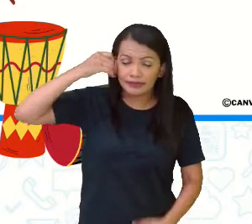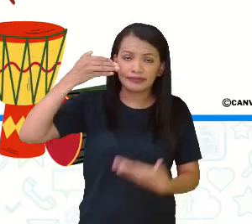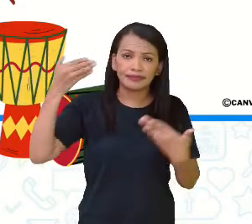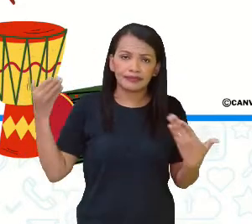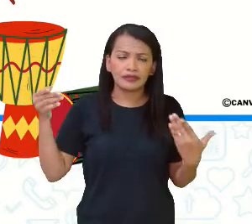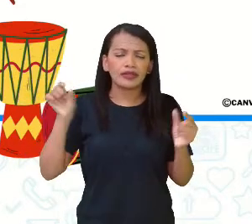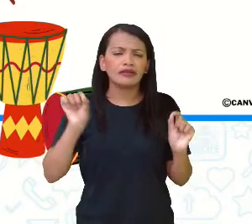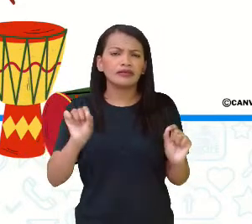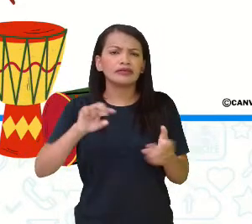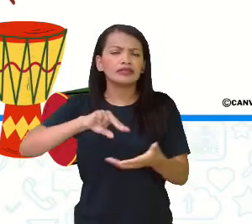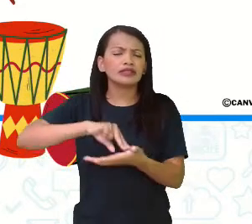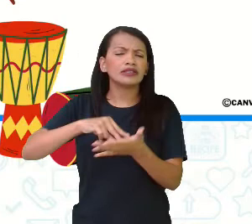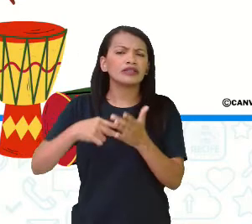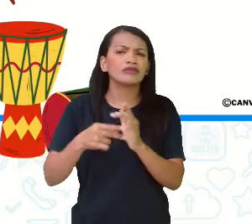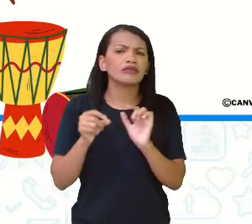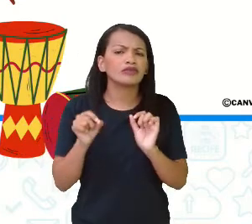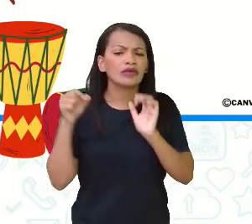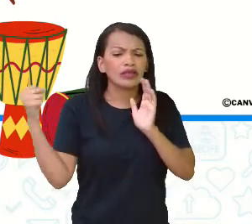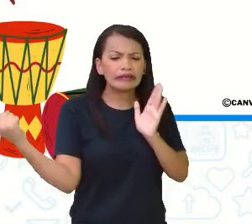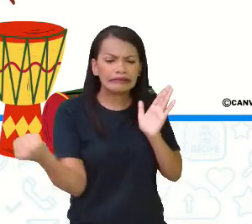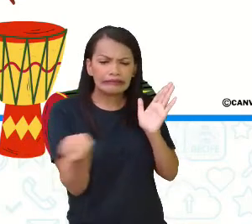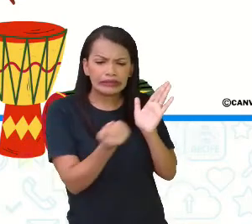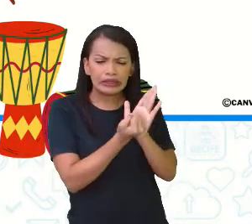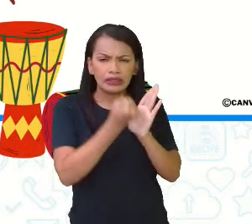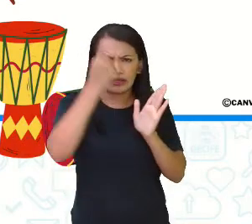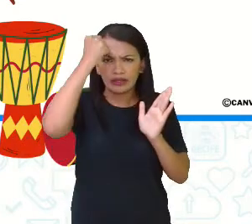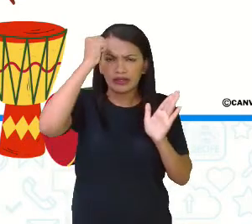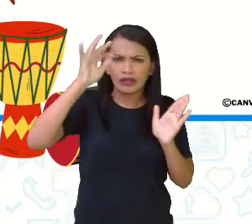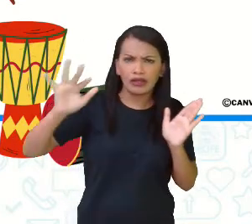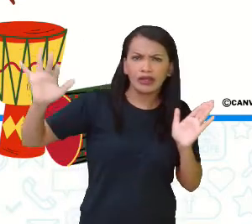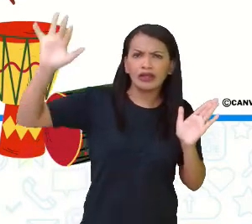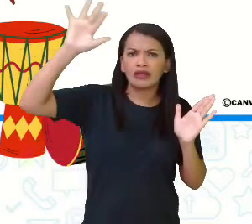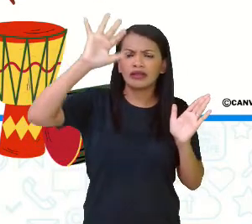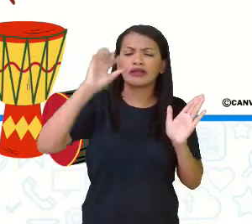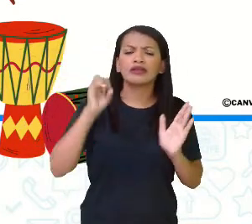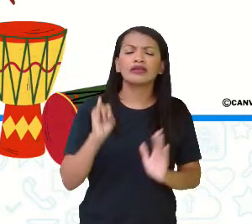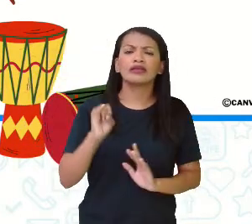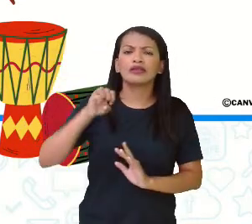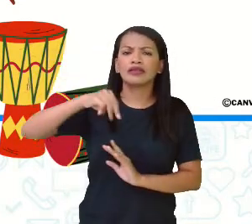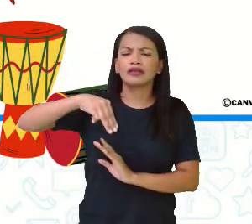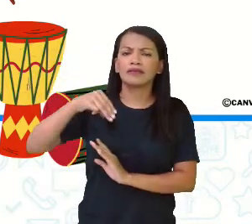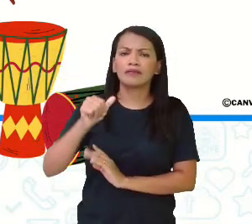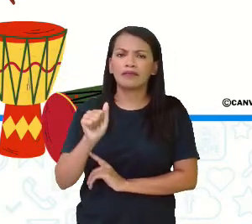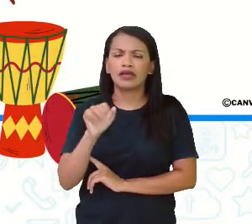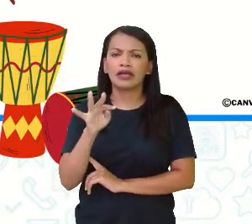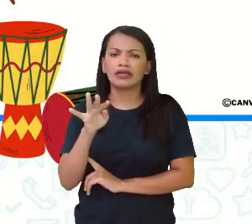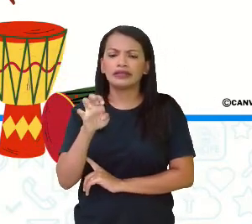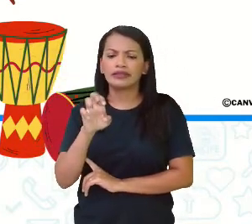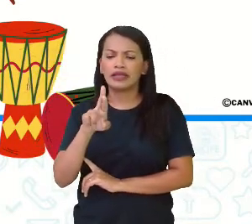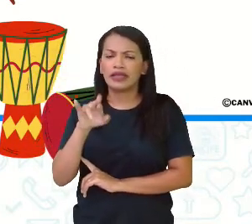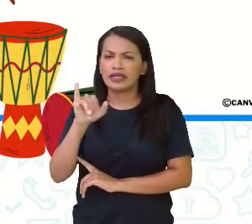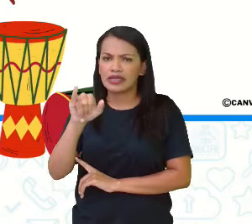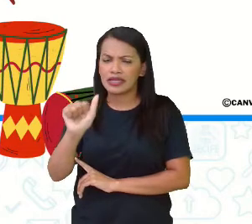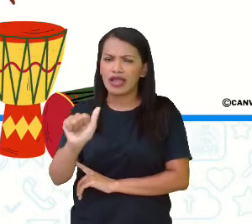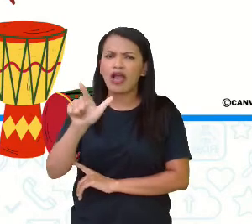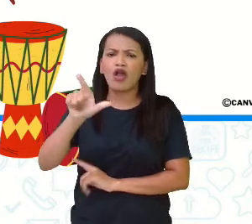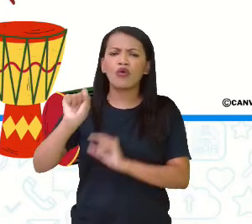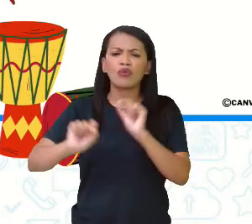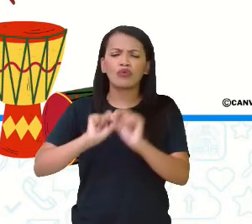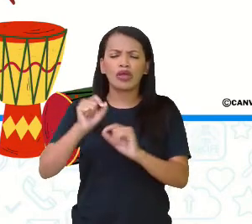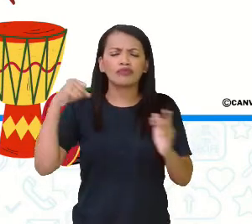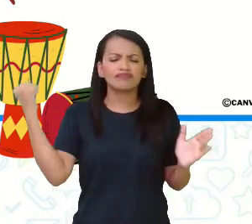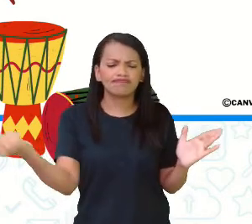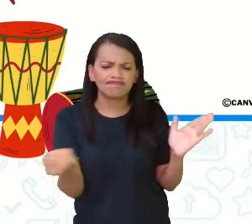Ou seja, patrimônio imaterial que vai contar a história, o conjunto de manifestações culturais